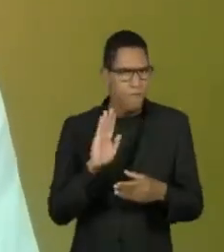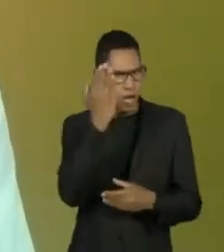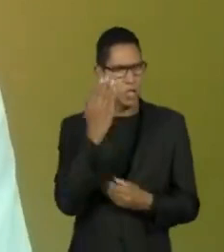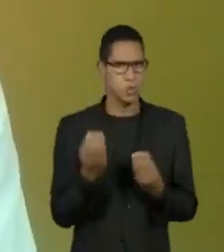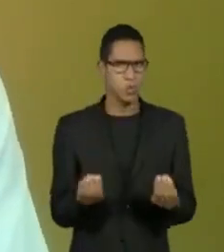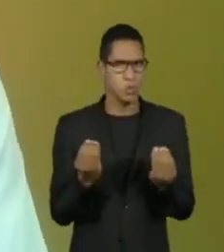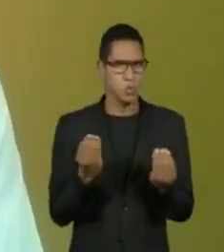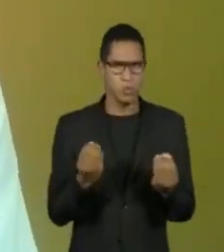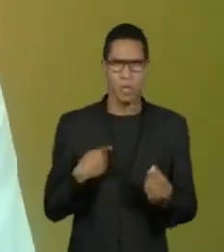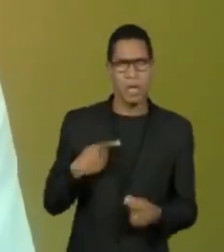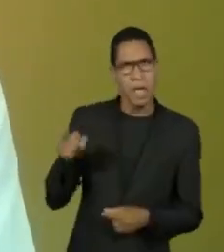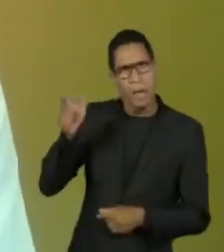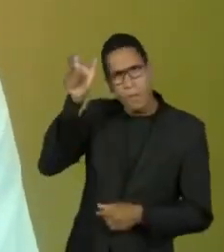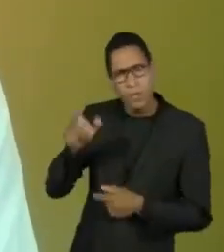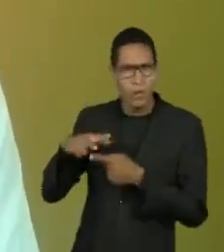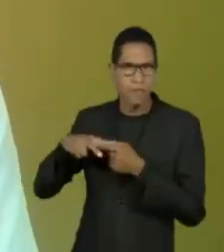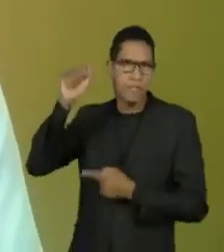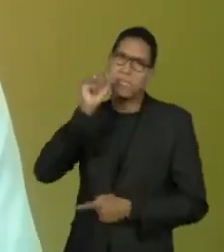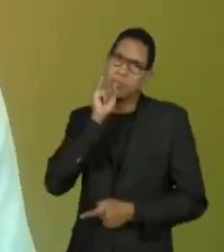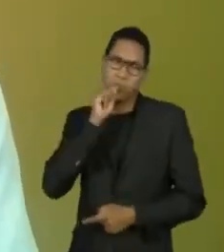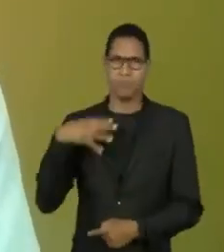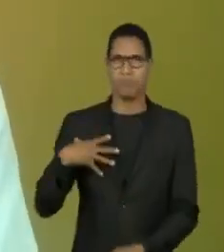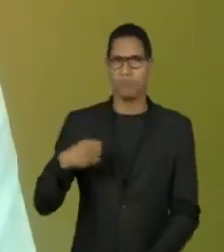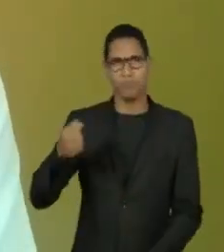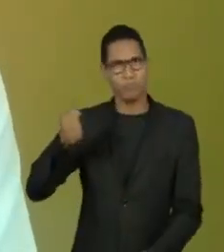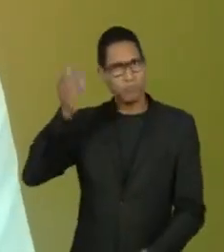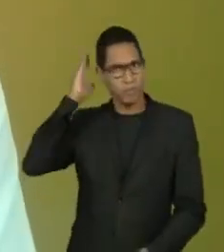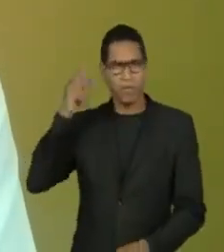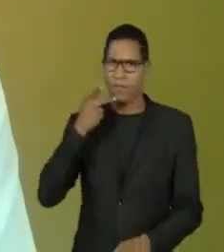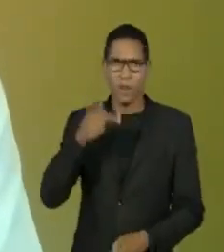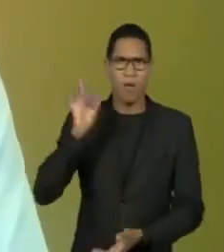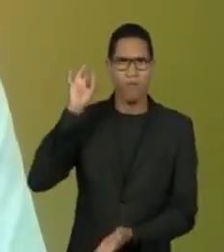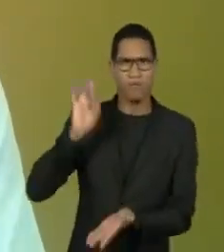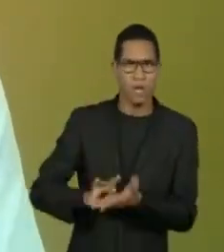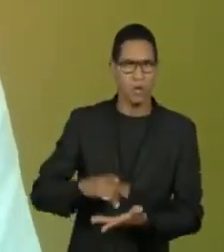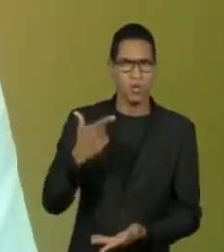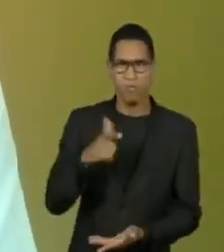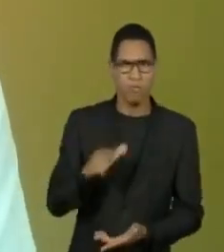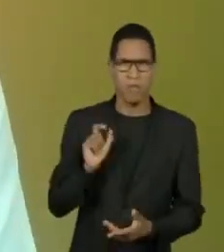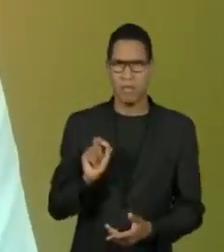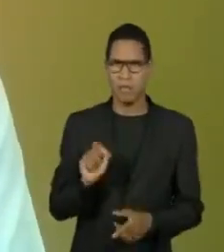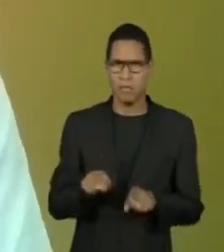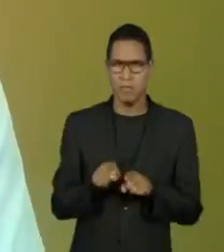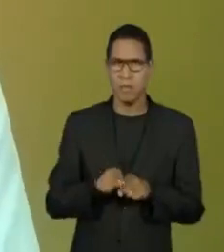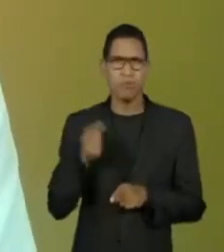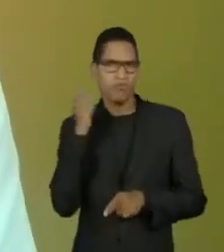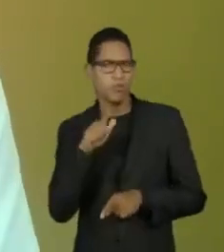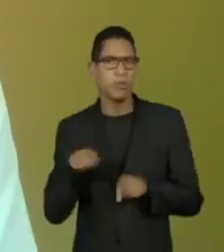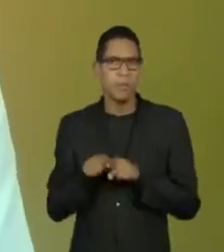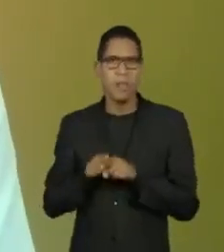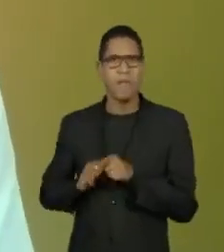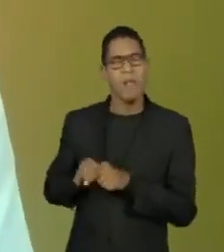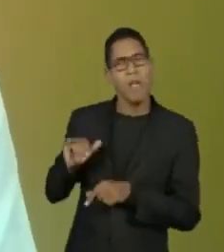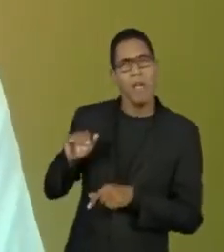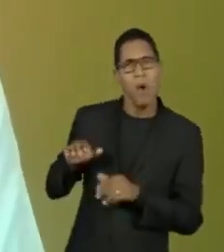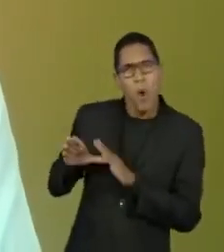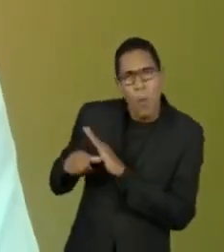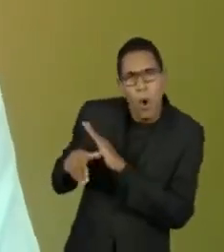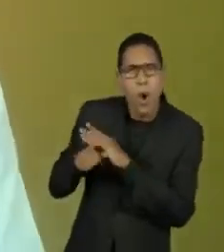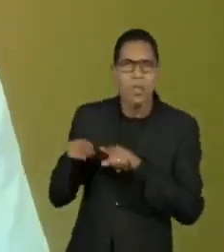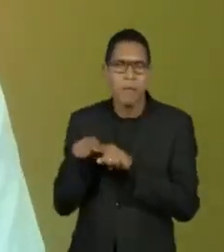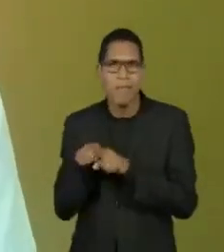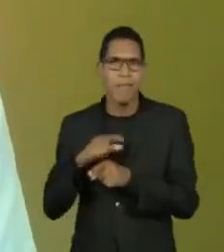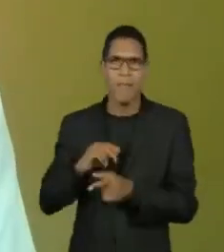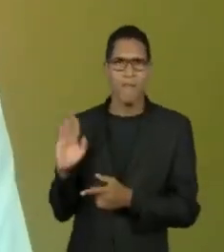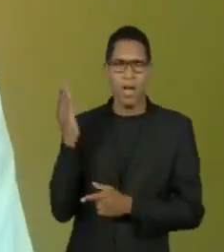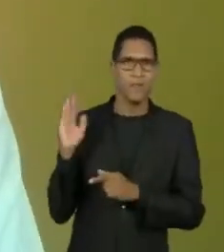que o candidato vencedor, caso seja o Joe Biden, não é um candidato legítimo, é um candidato que chegou ao poder porque fraudou as eleições,